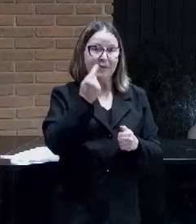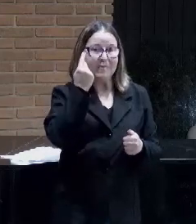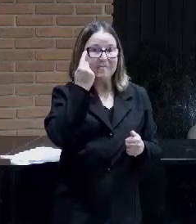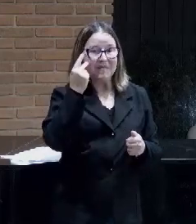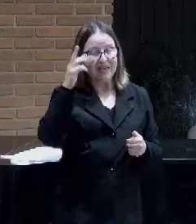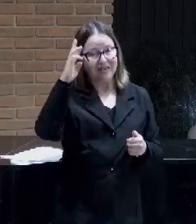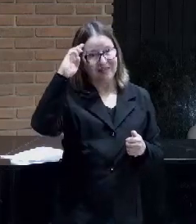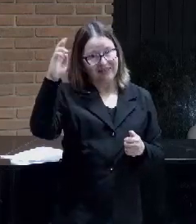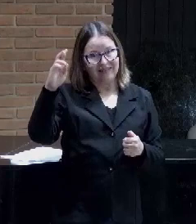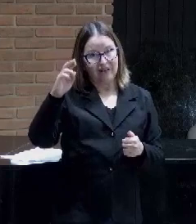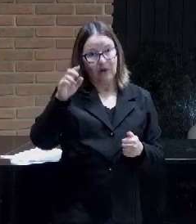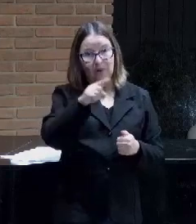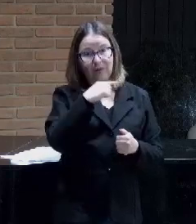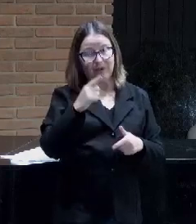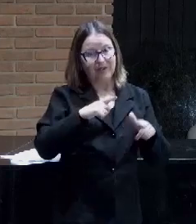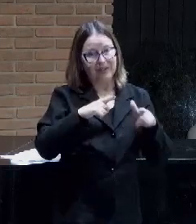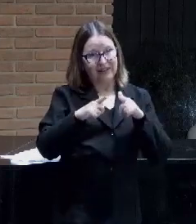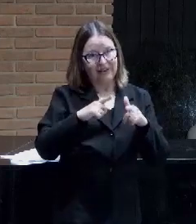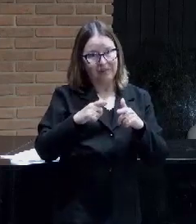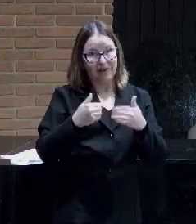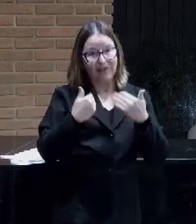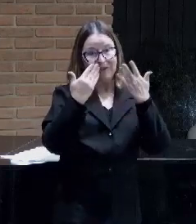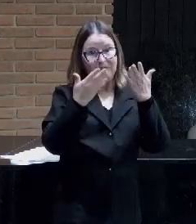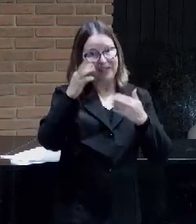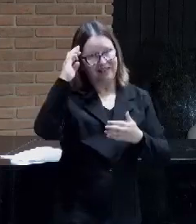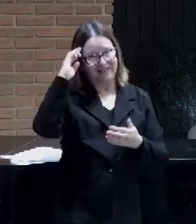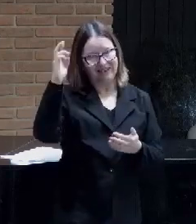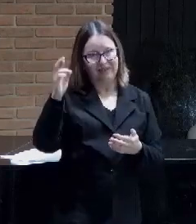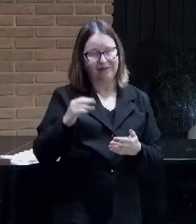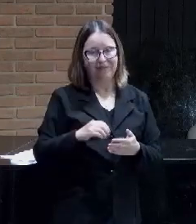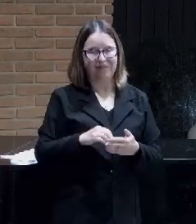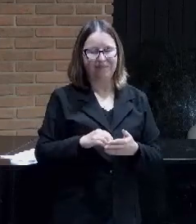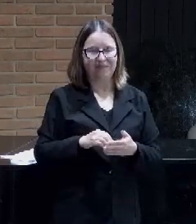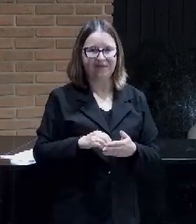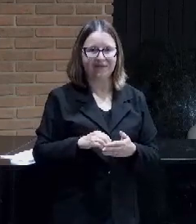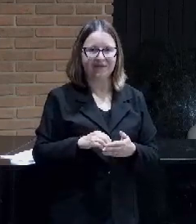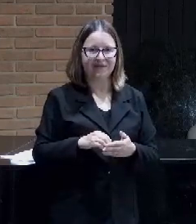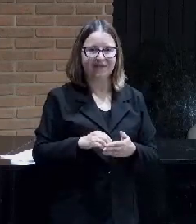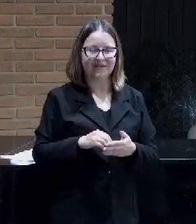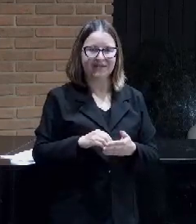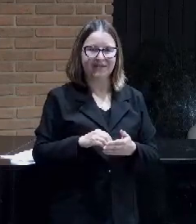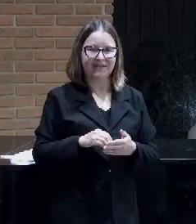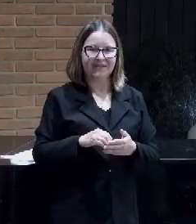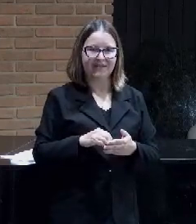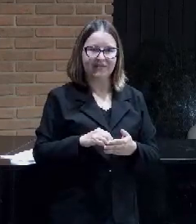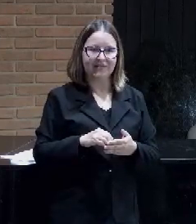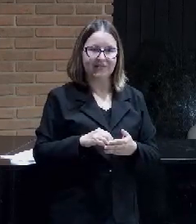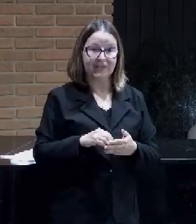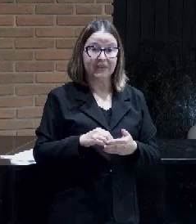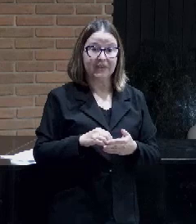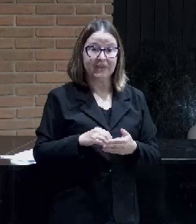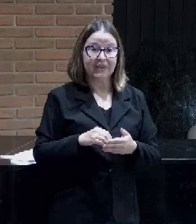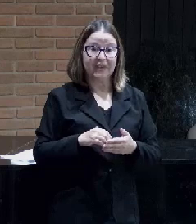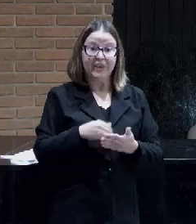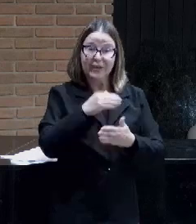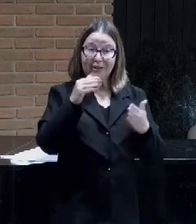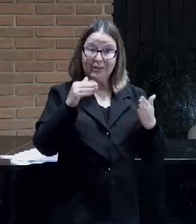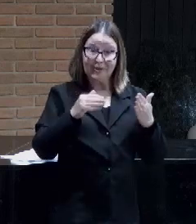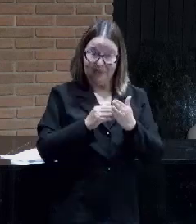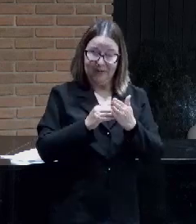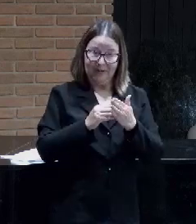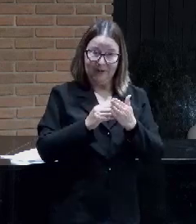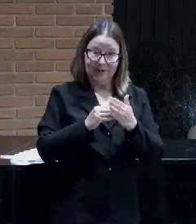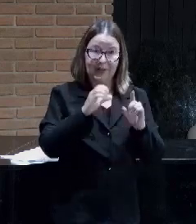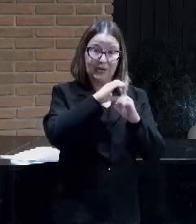é para o Senhor, é um culto ao Senhor. Se a gente está lanchando com os amigos, é um culto ao Senhor. Tudo é um culto ao Senhor. Tem um